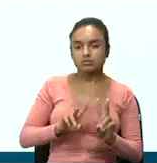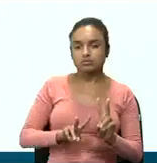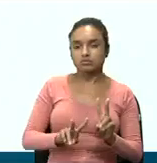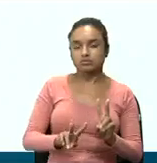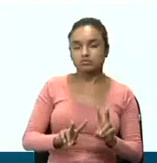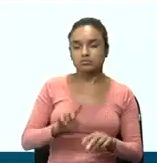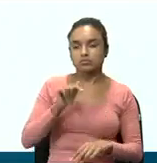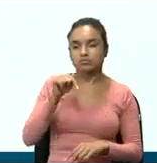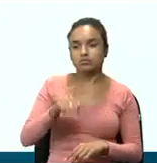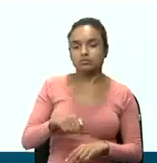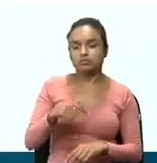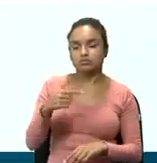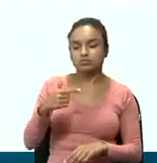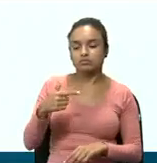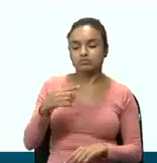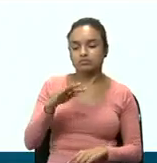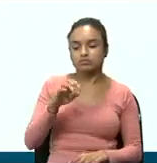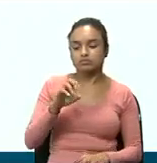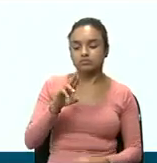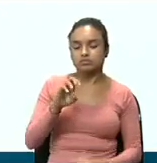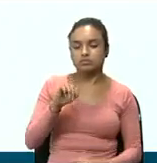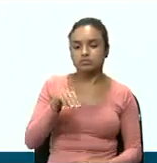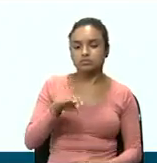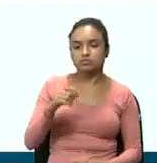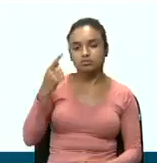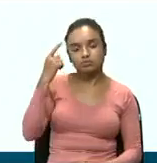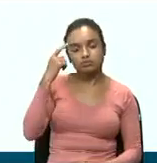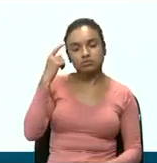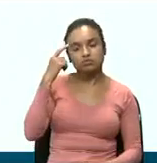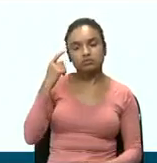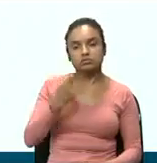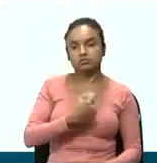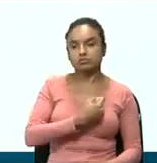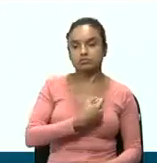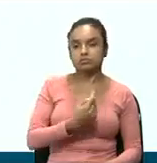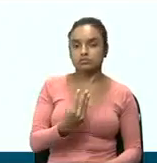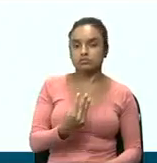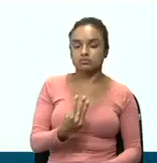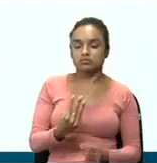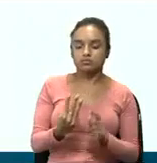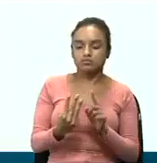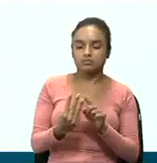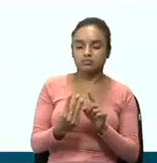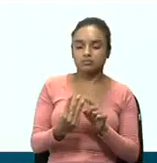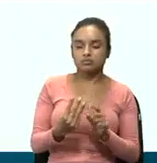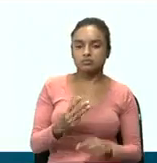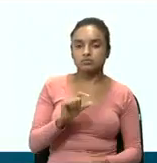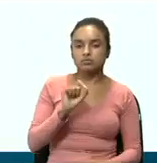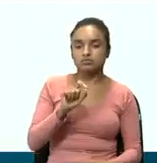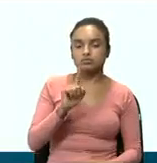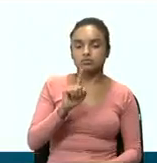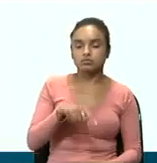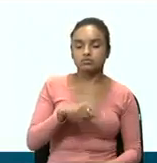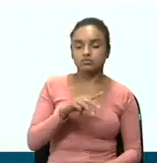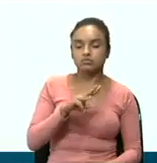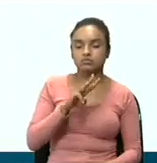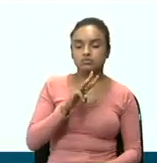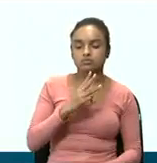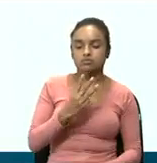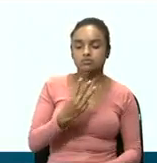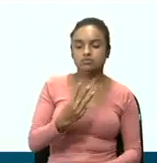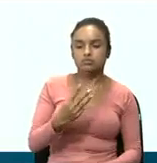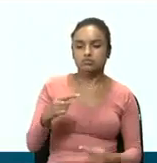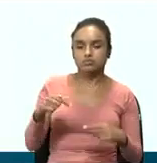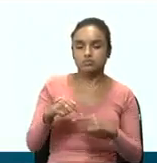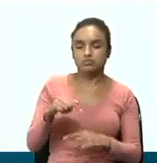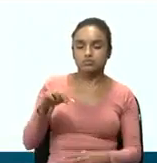dessa série. Se eu fosse pensar em 3, no termo 3, o que vai acontecer quando eu penso em n igual a 3? Quando